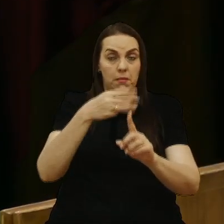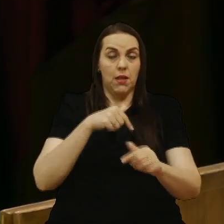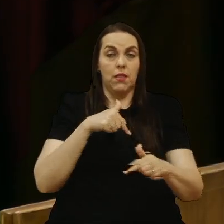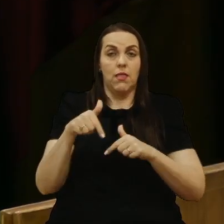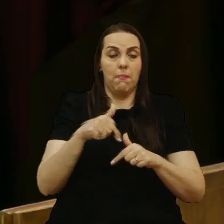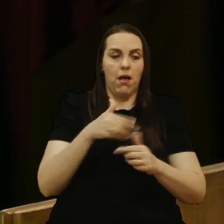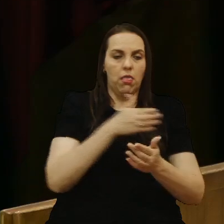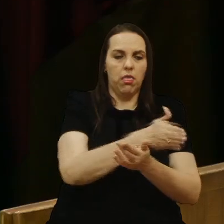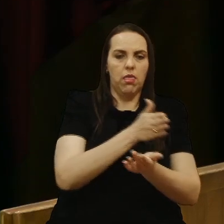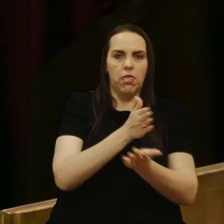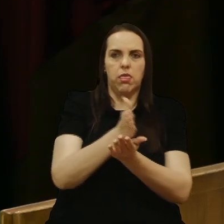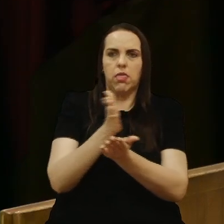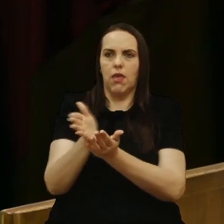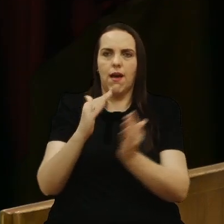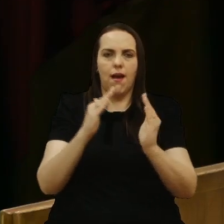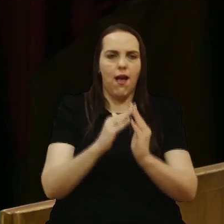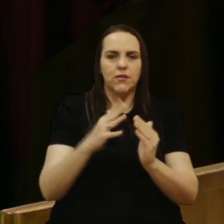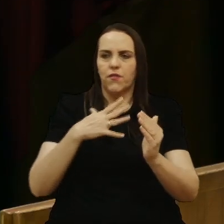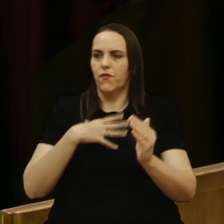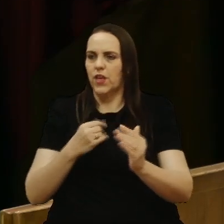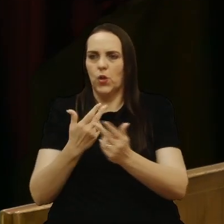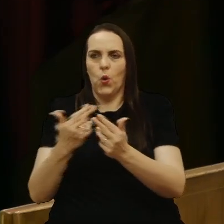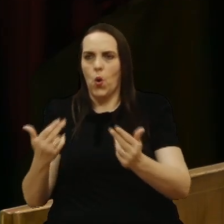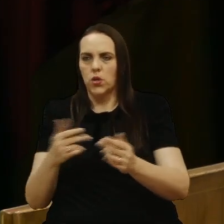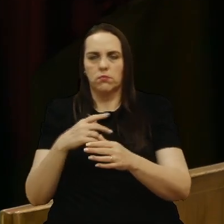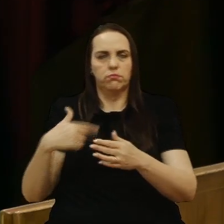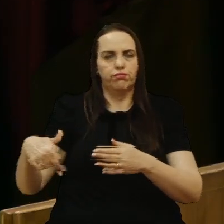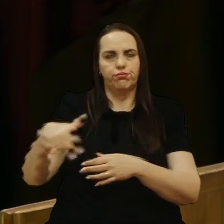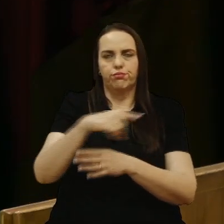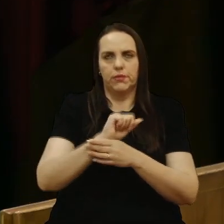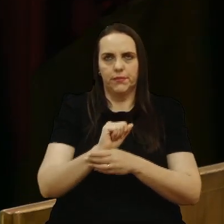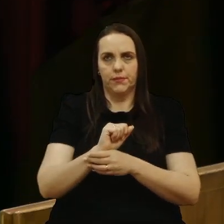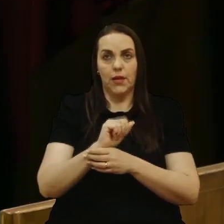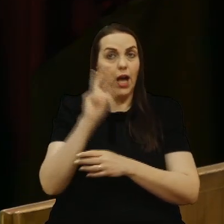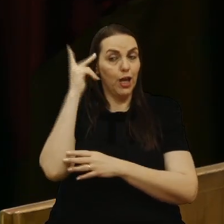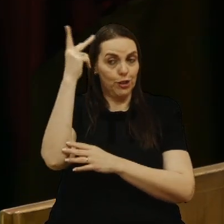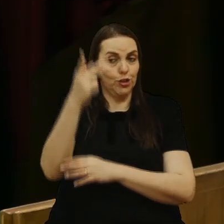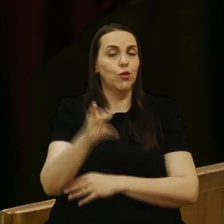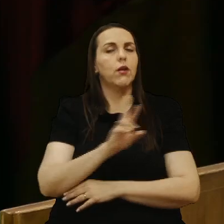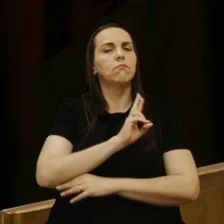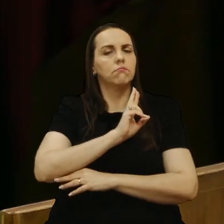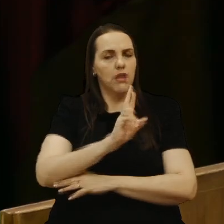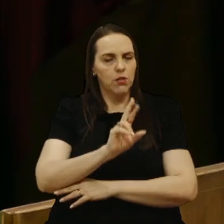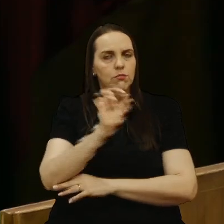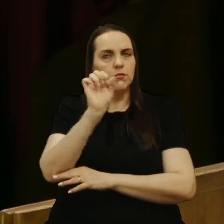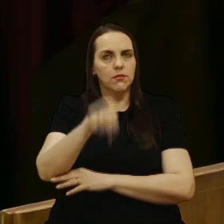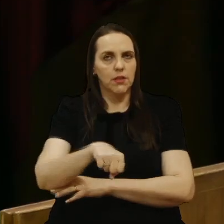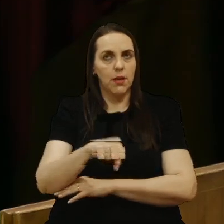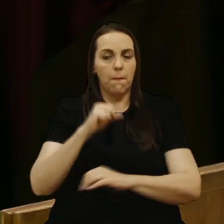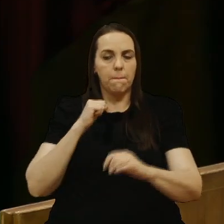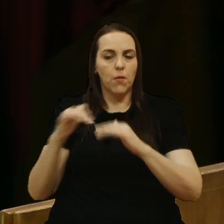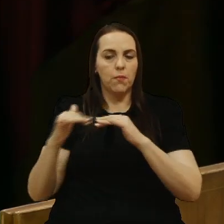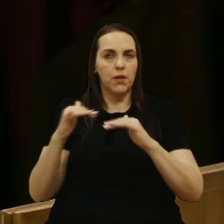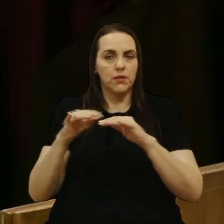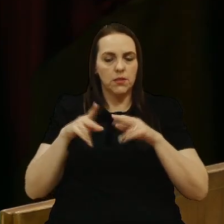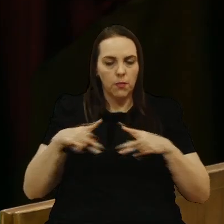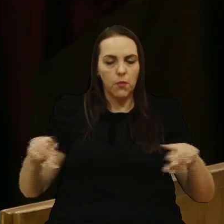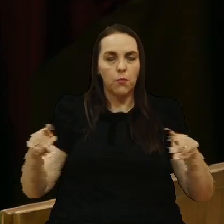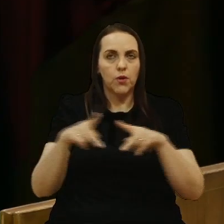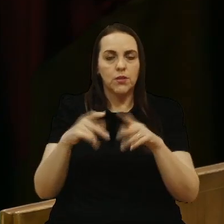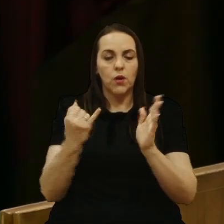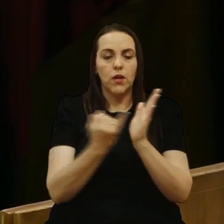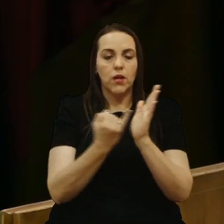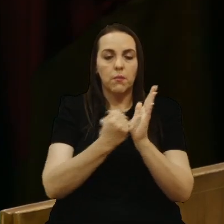história mostra que lutar dá resultado. Um exemplo disso foi a mobilização popular que garantiu a isenção do imposto de renda para quem ganha